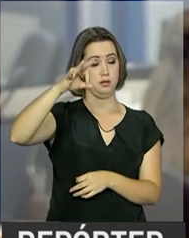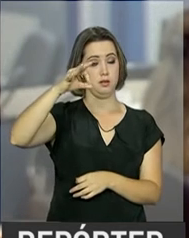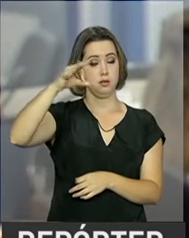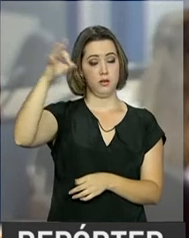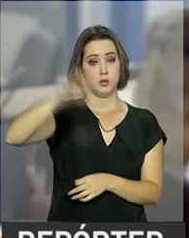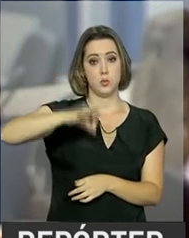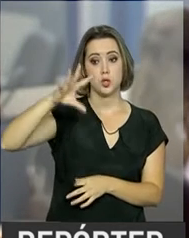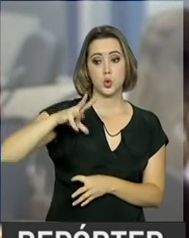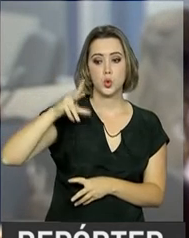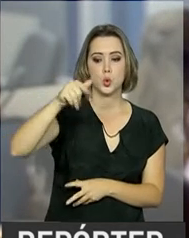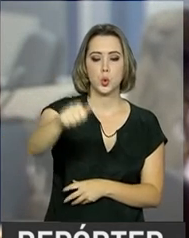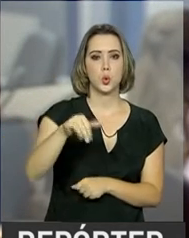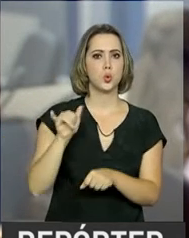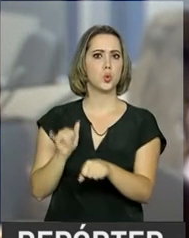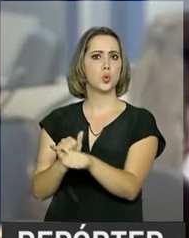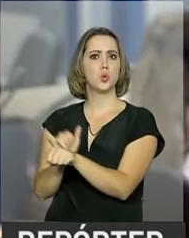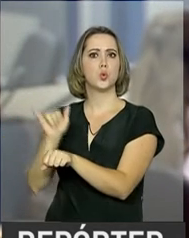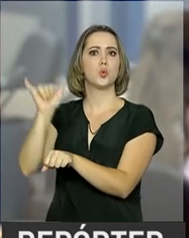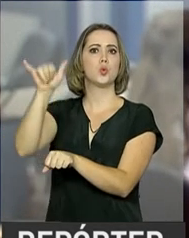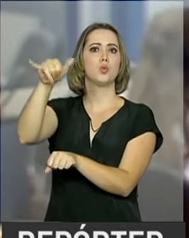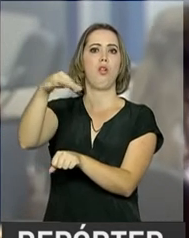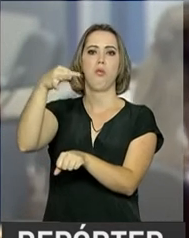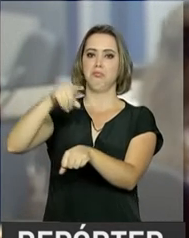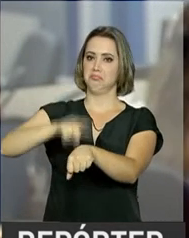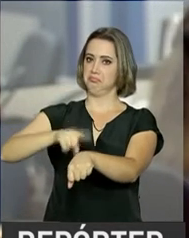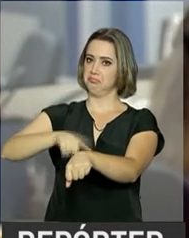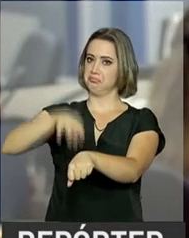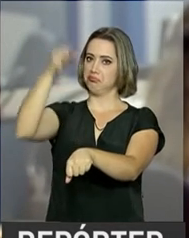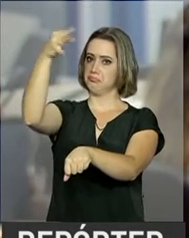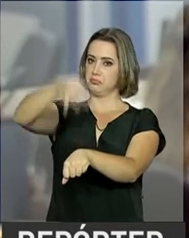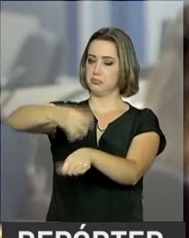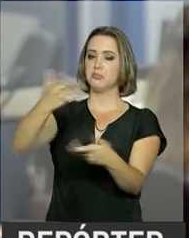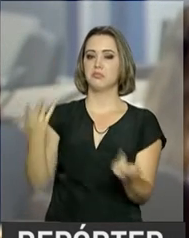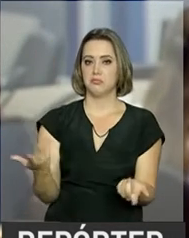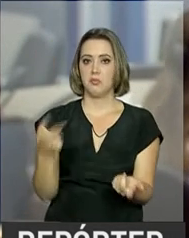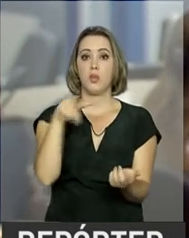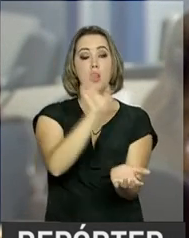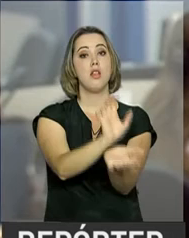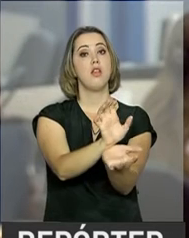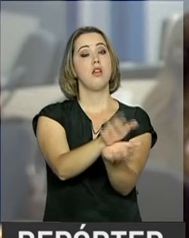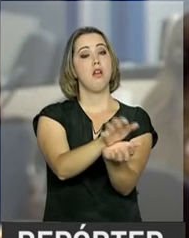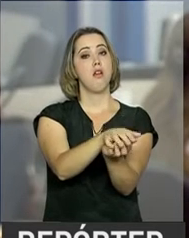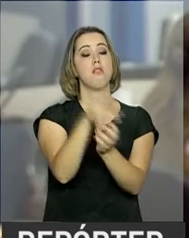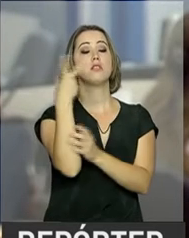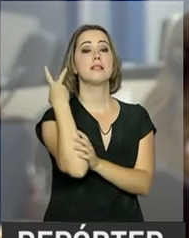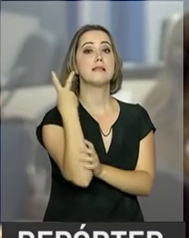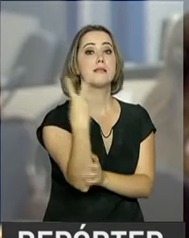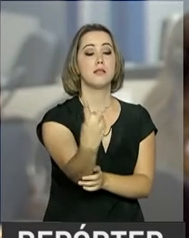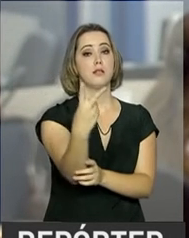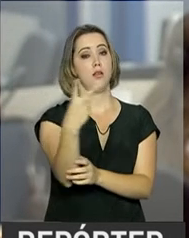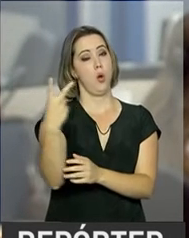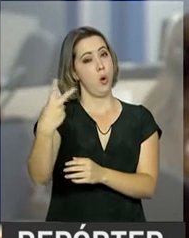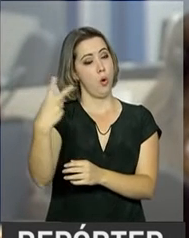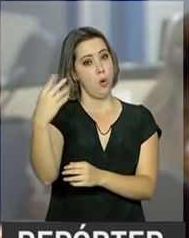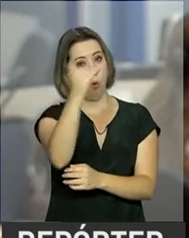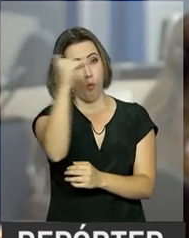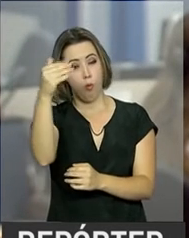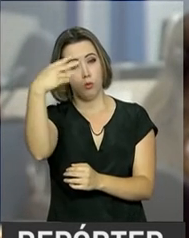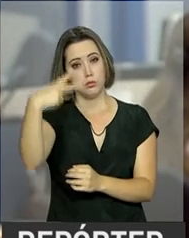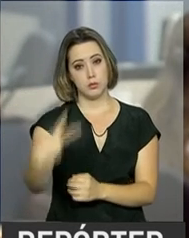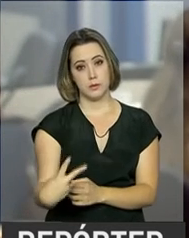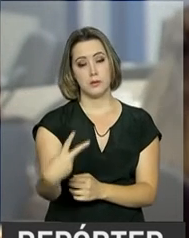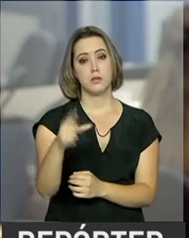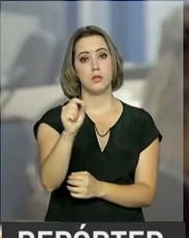161 vôos programados decolando na hora marcada e o terminal de recife foi o segundo mais rico que mais respeitou os